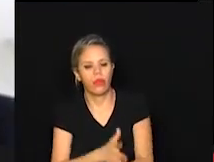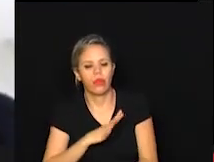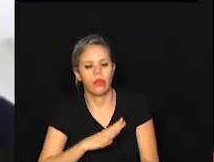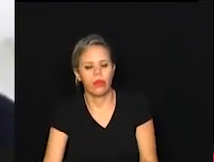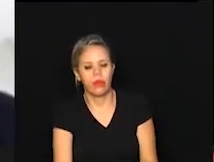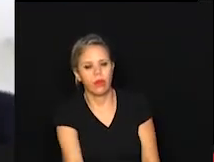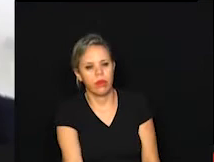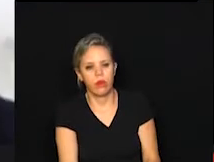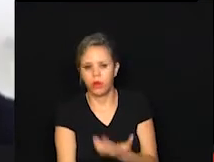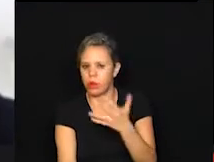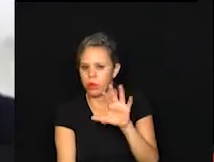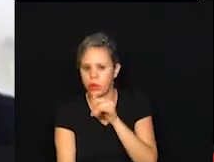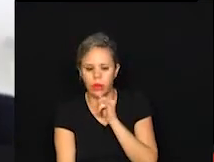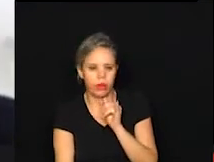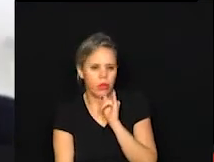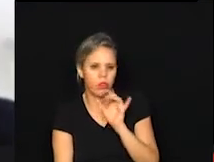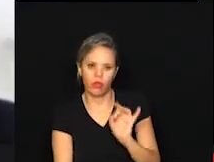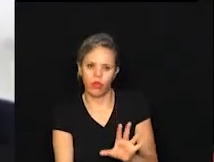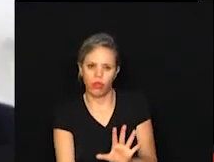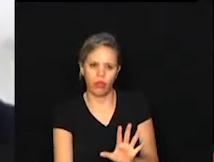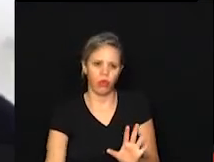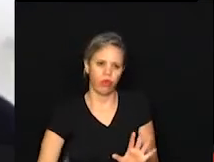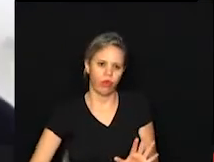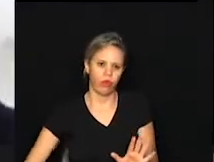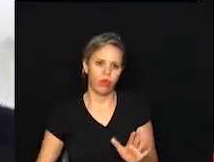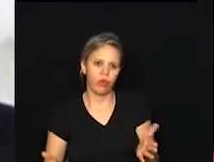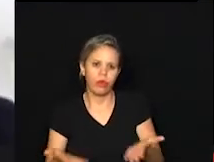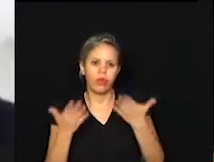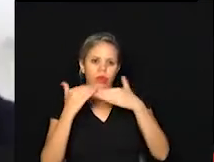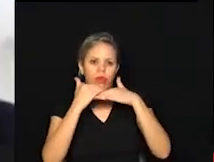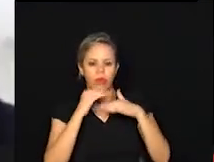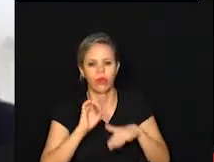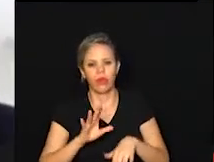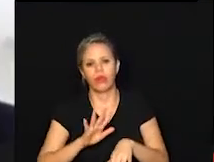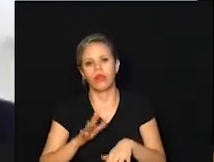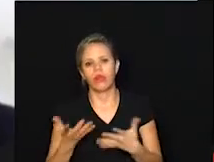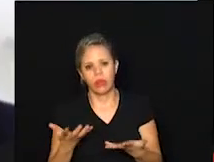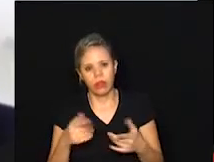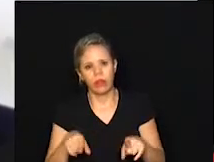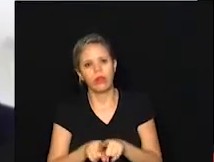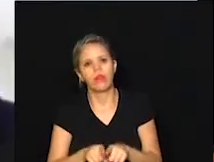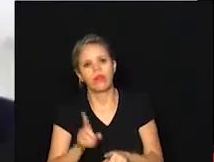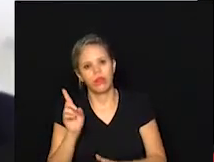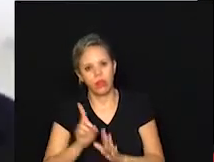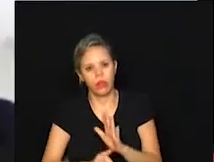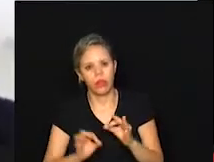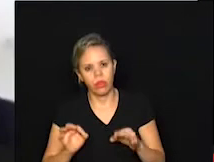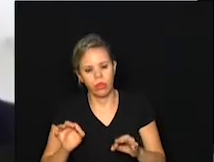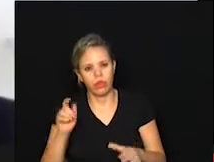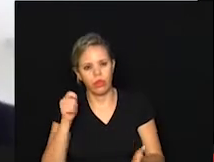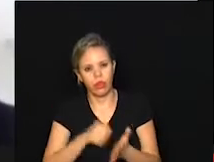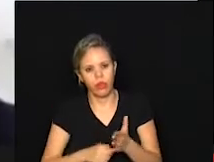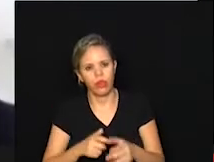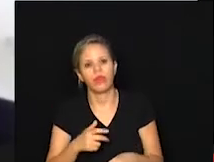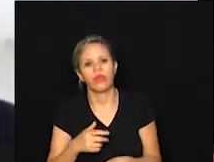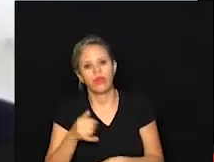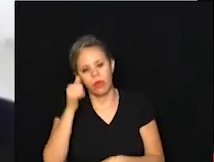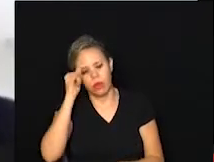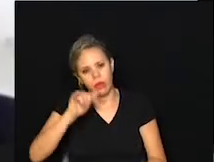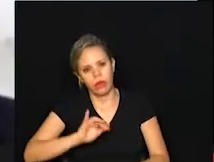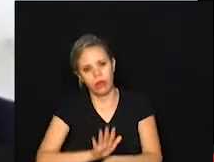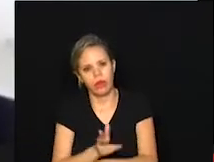Então a gente não quer, né, somente a promoção da igualdade racial, a gente quer mesmo, de fato, a luta antirracista. E isso